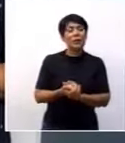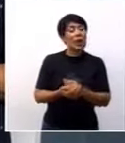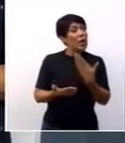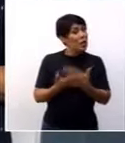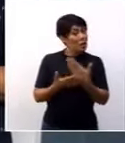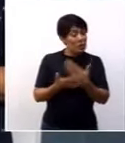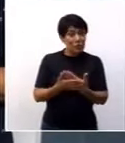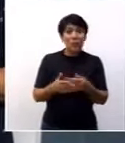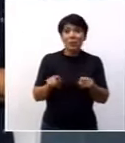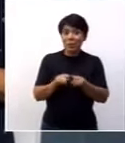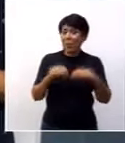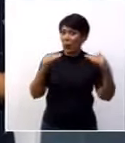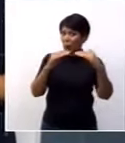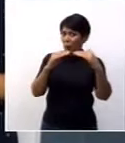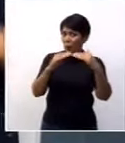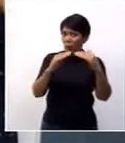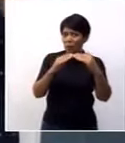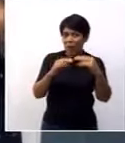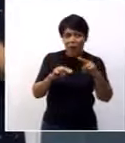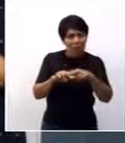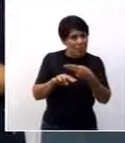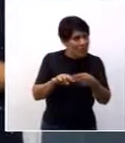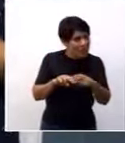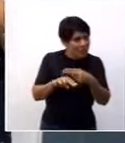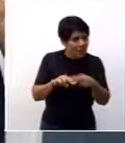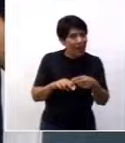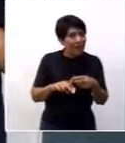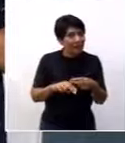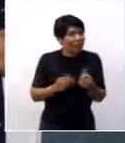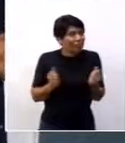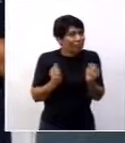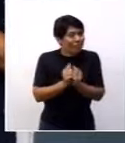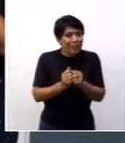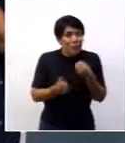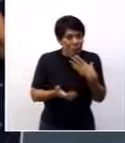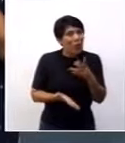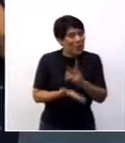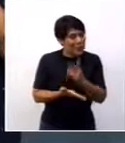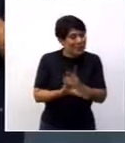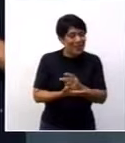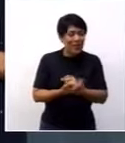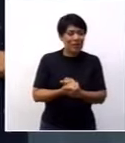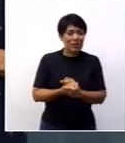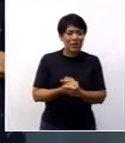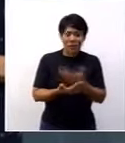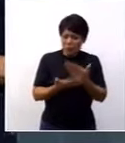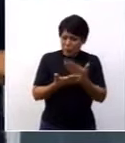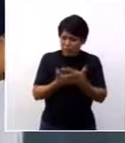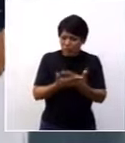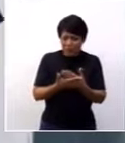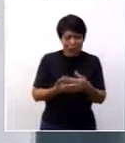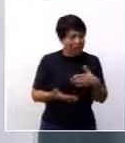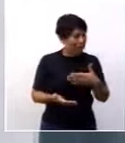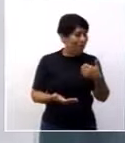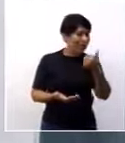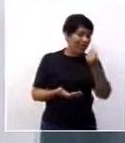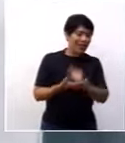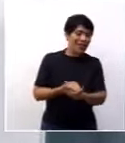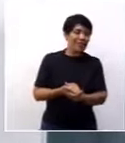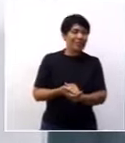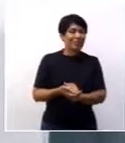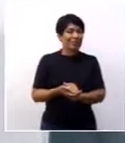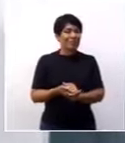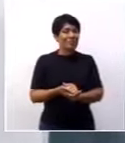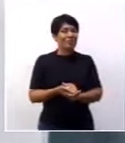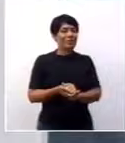um chocolatinho, né, gente? Fala sério que um chocolatinho vai bem sempre, né? Com o estudo, então, melhor ainda, diz a ciência.